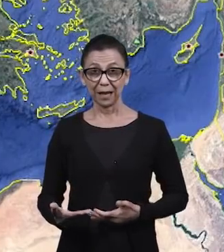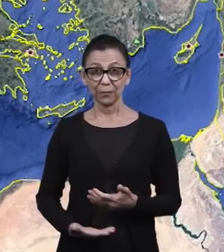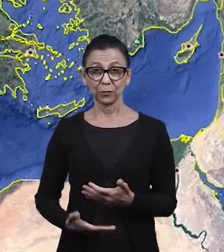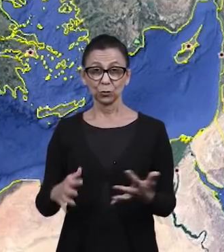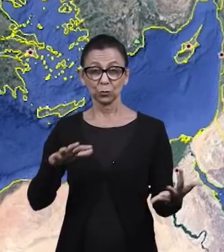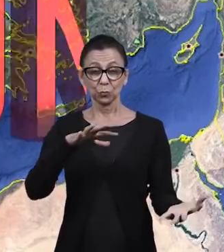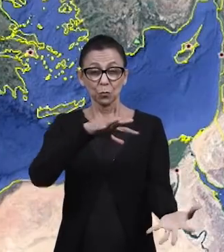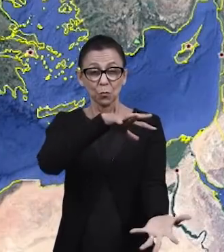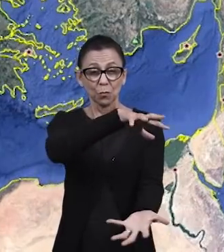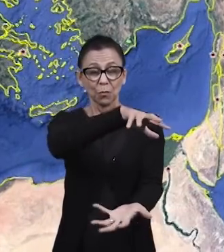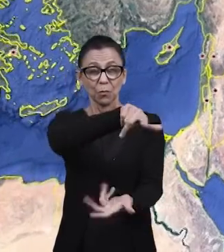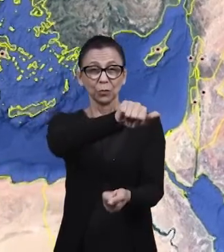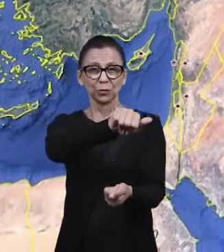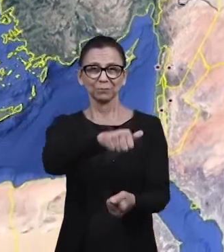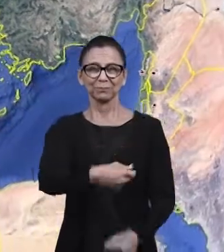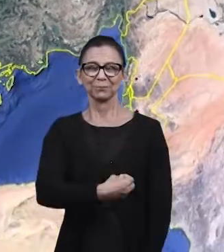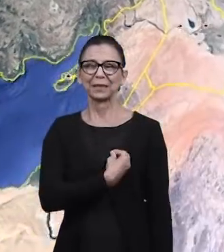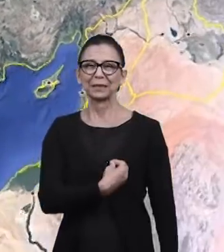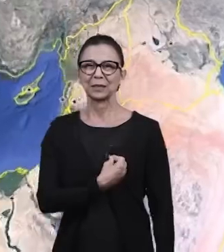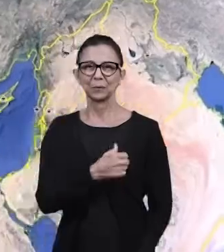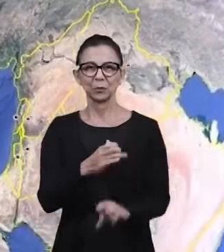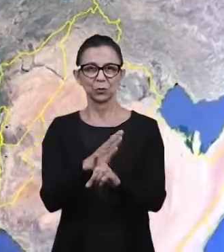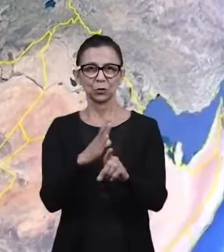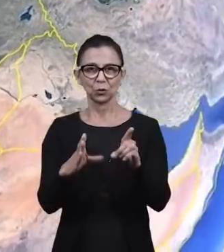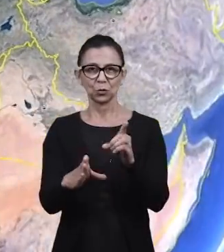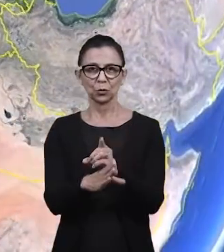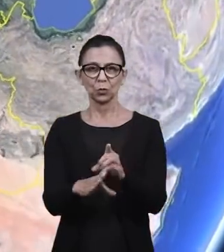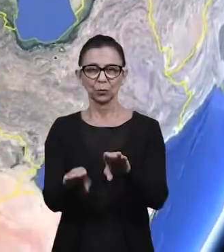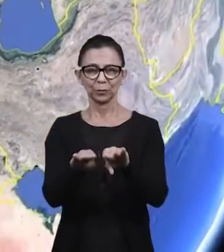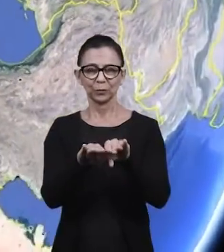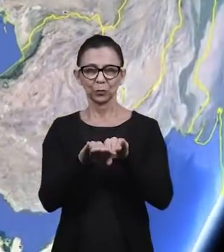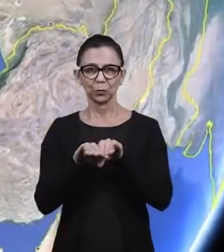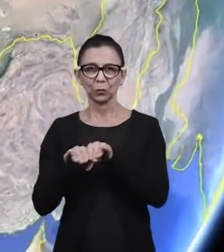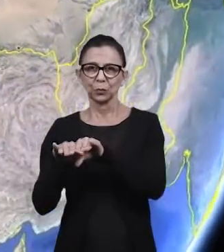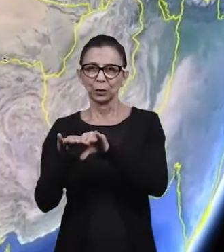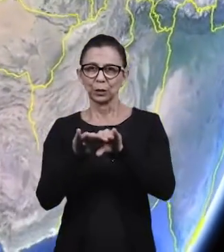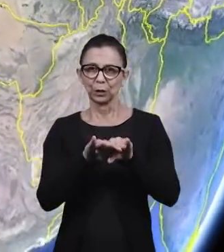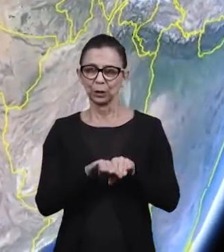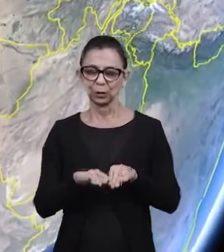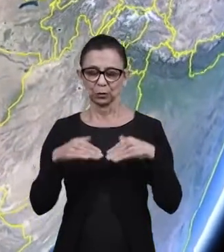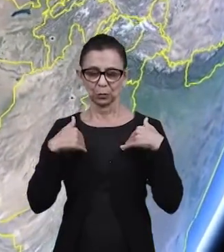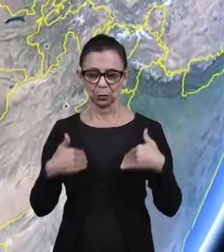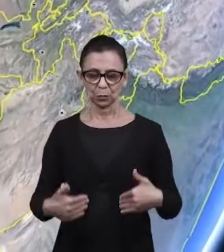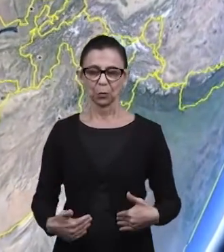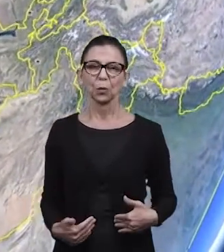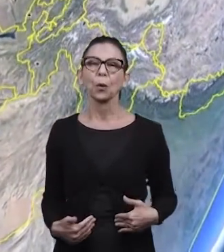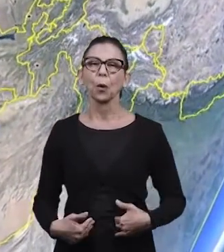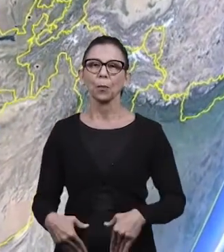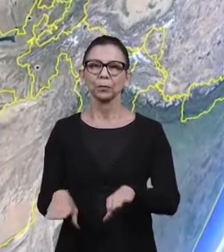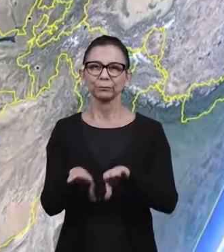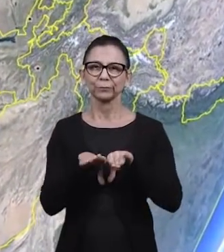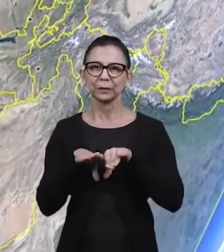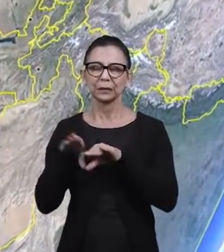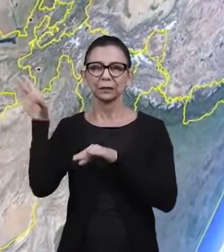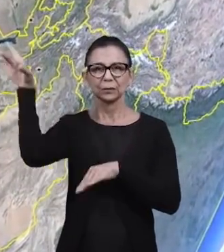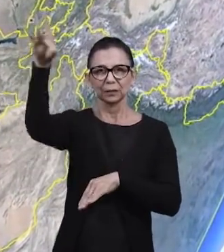direção do Espírito Santo de Deus e unidas pela Palavra Viva.